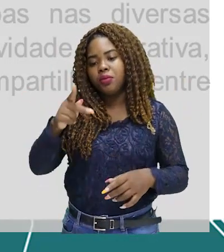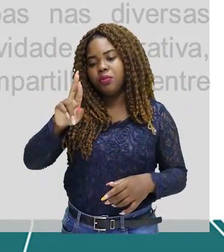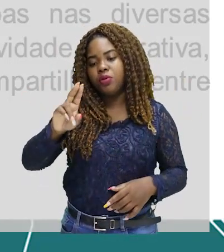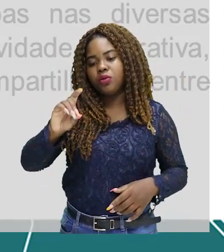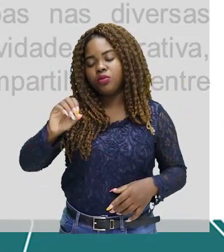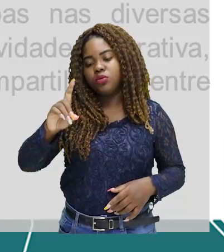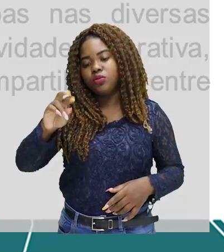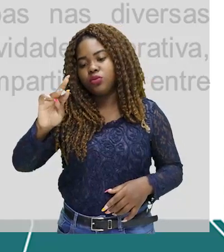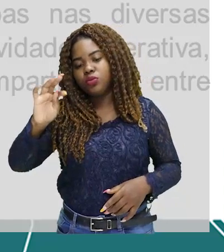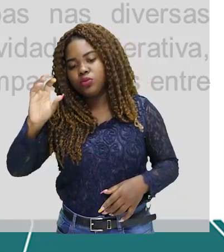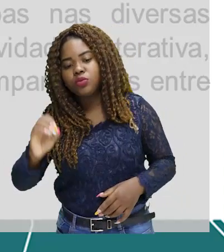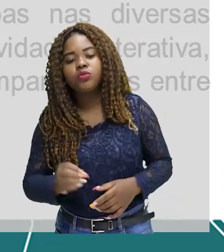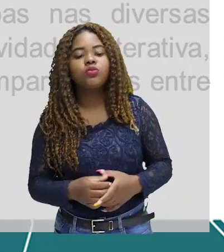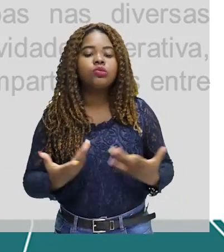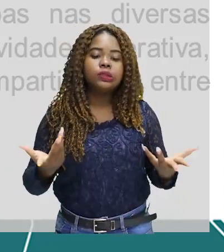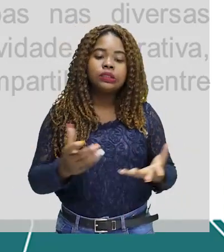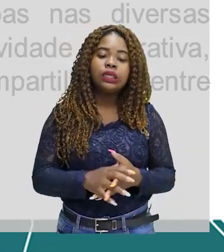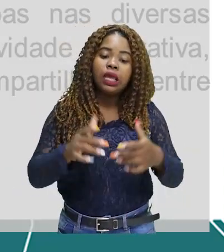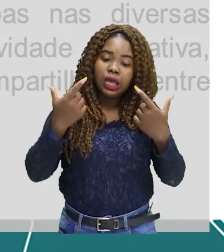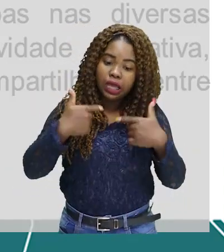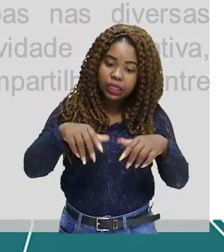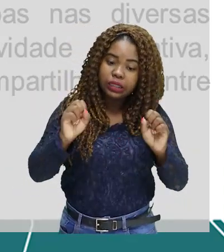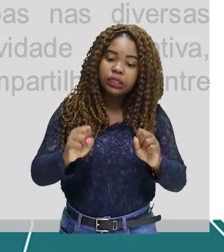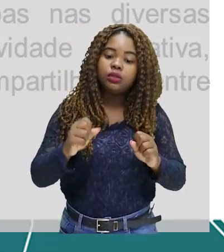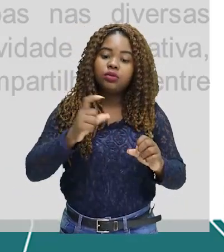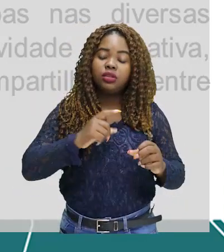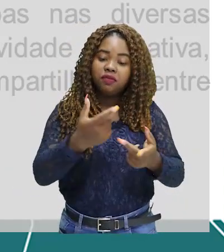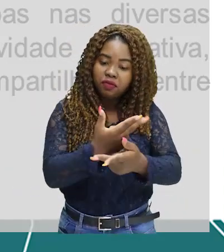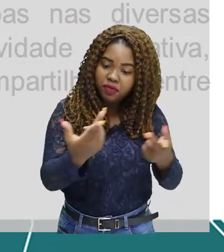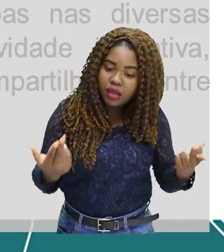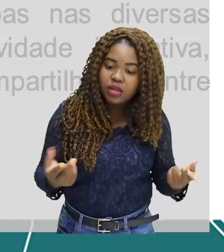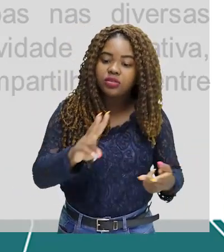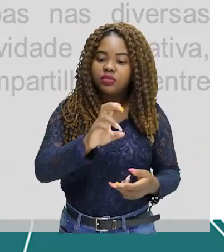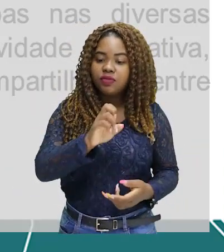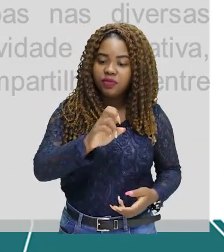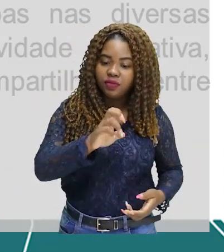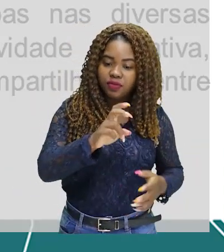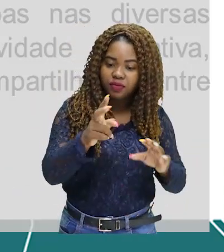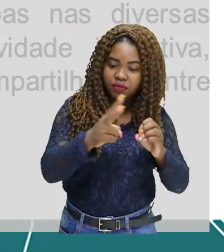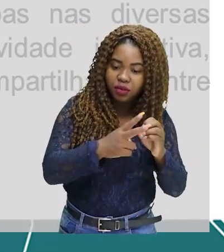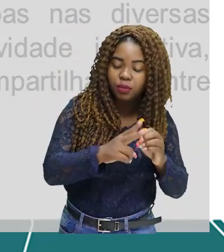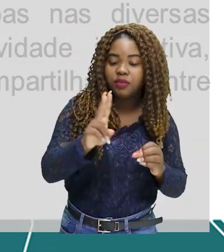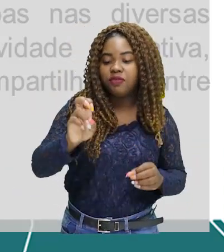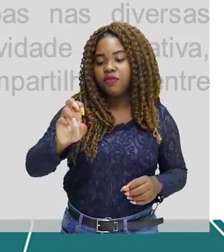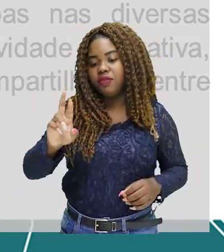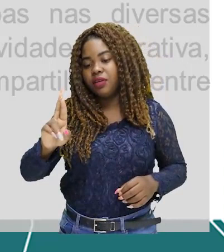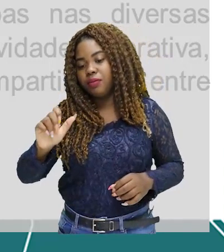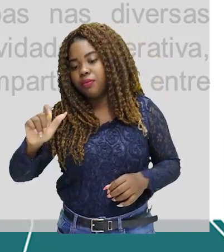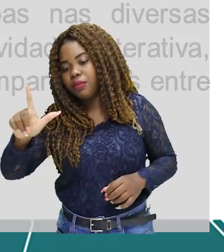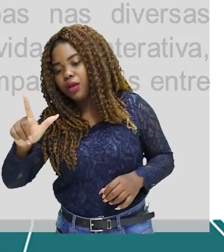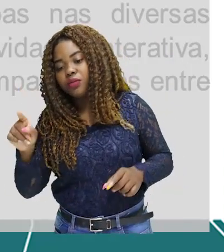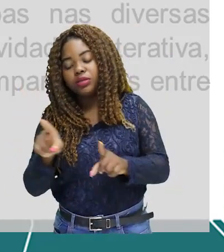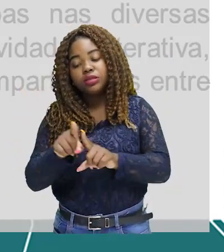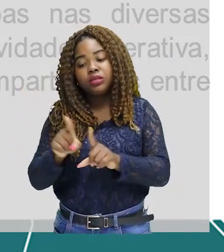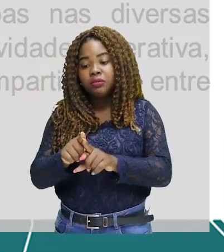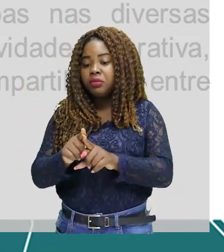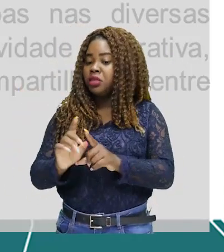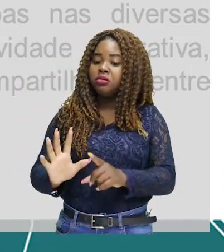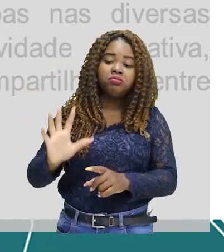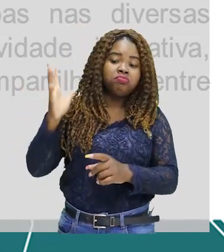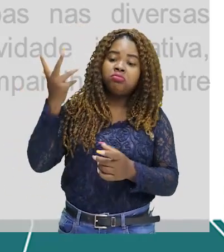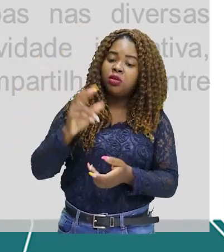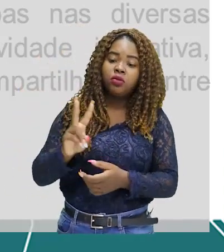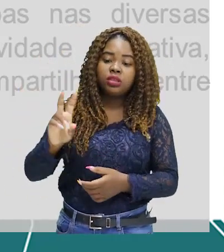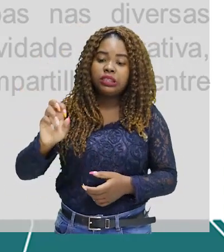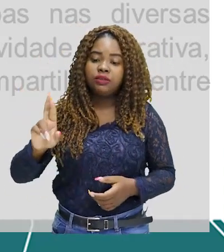enfim. A linguagem constitui-se de elementos, verbais e não verbais, que são instituídos pela sociedade para a interação